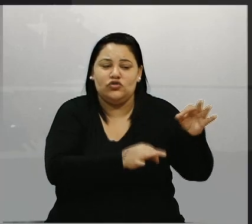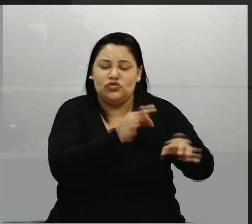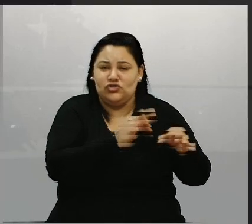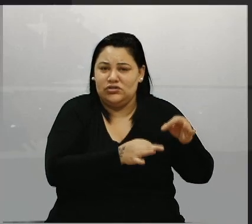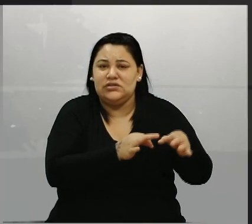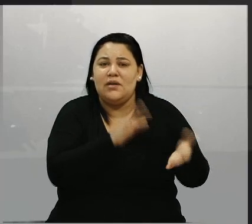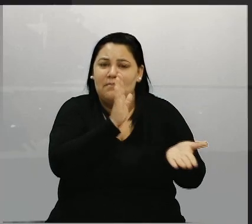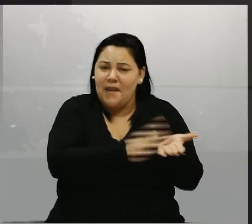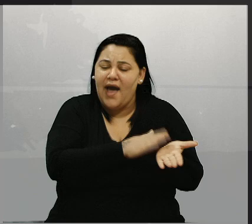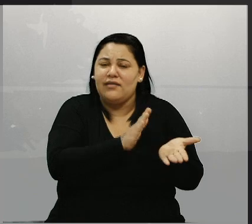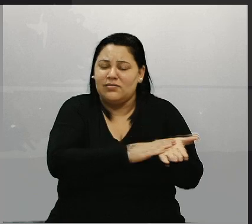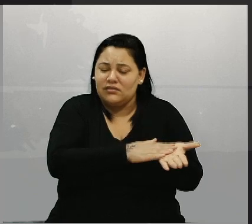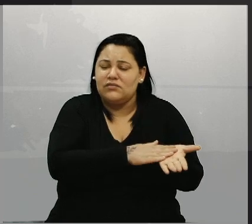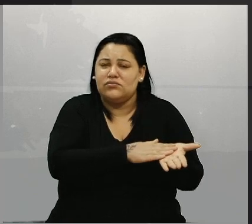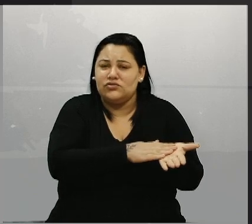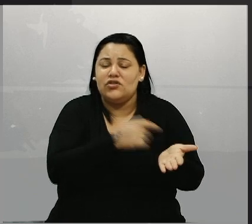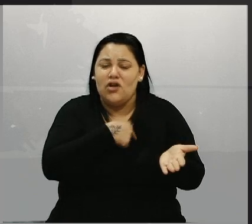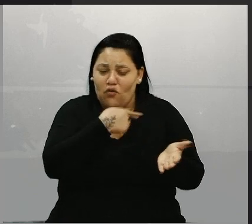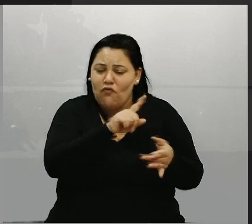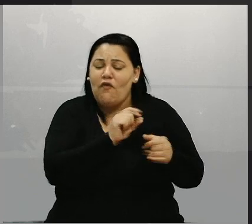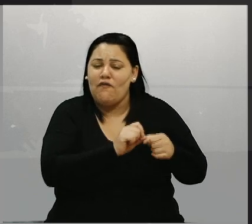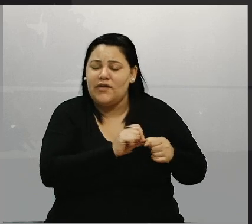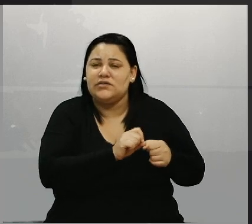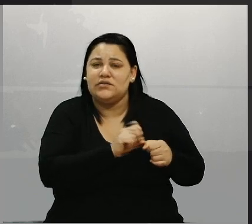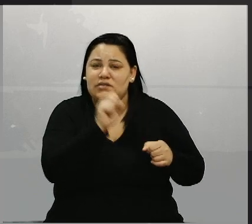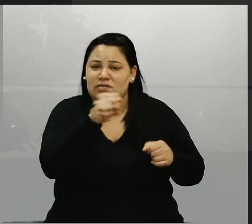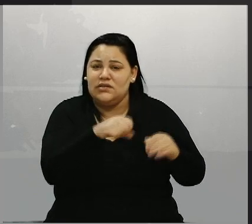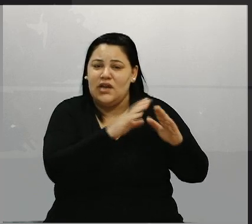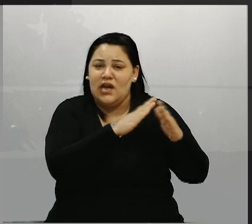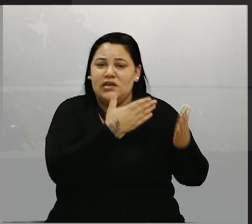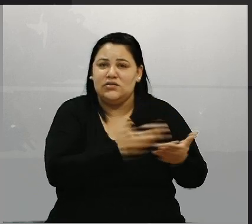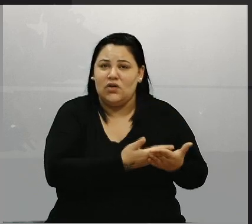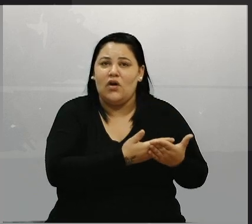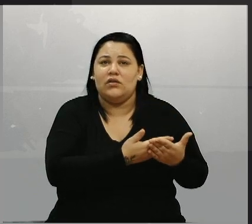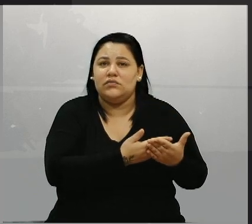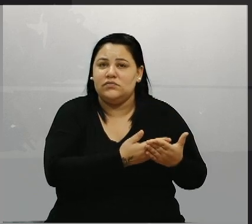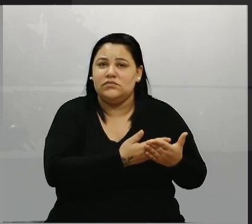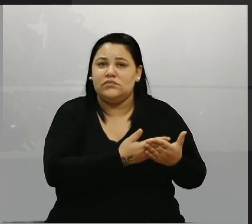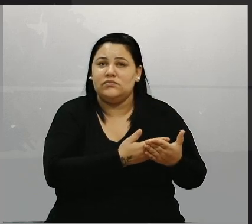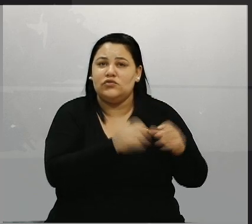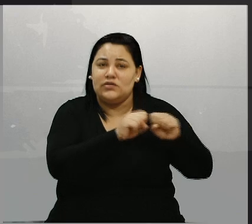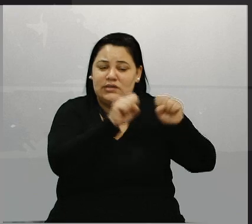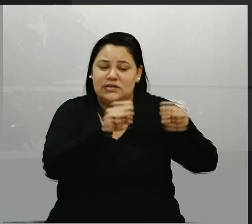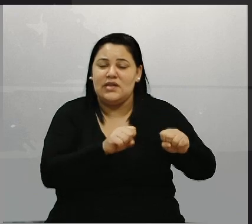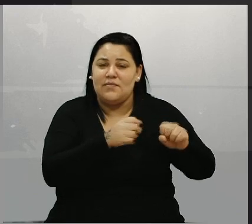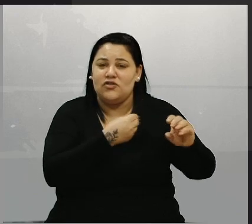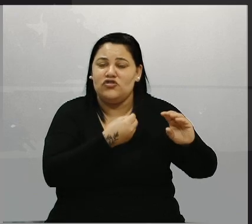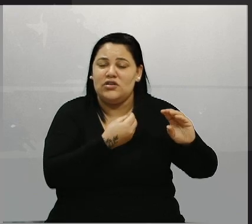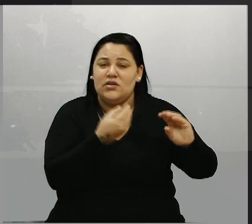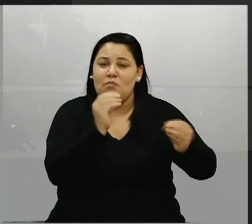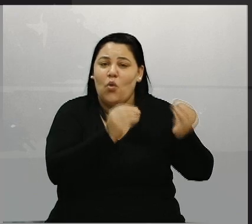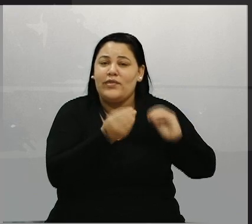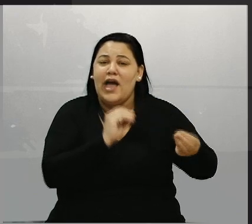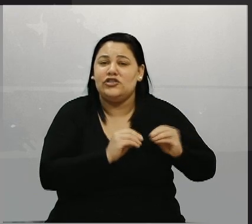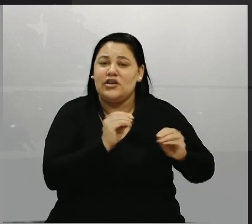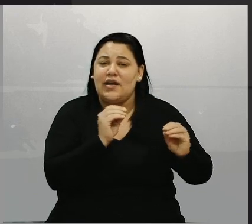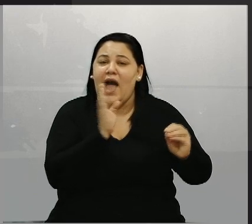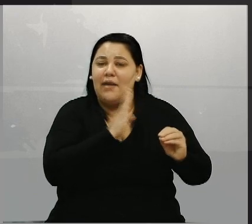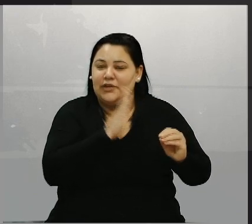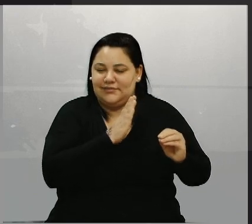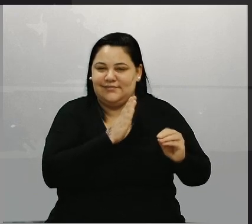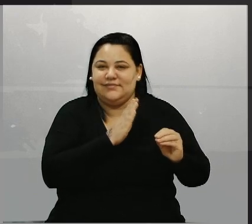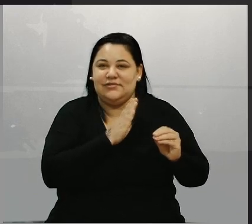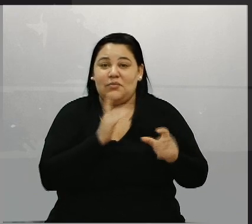enfim, bateu na mesa e disse: eu vou fazer, e nós vamos fazer no sistema modular. E aí é uma das